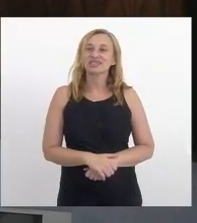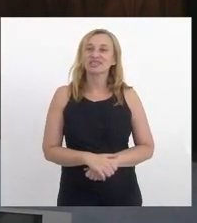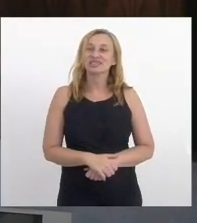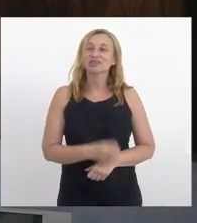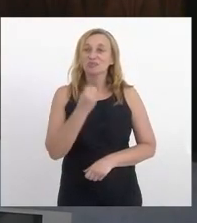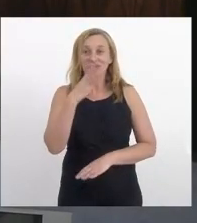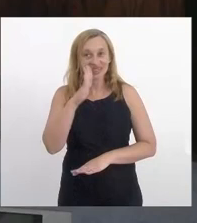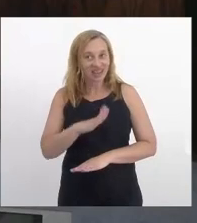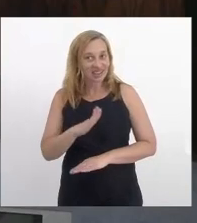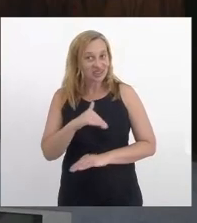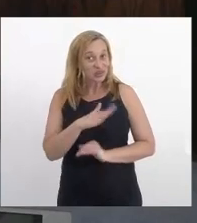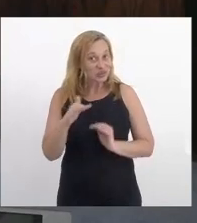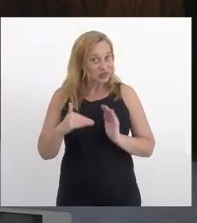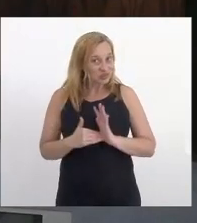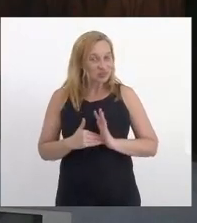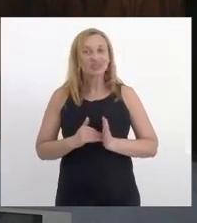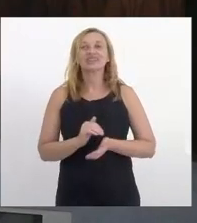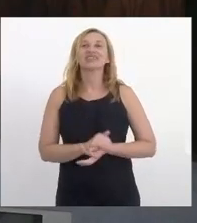Boa tarde a todos.